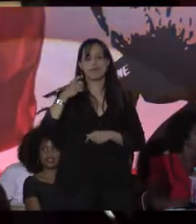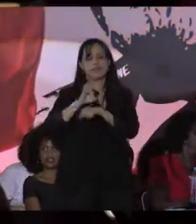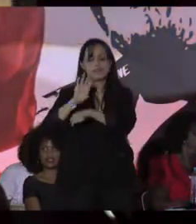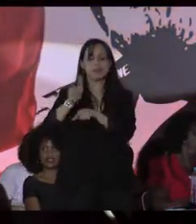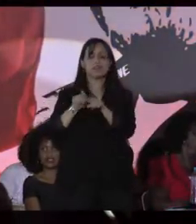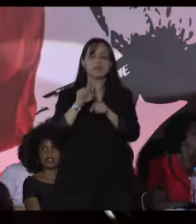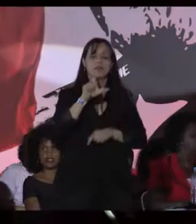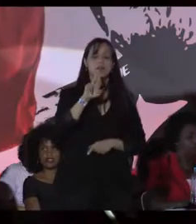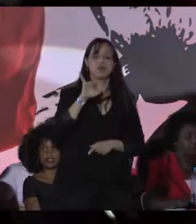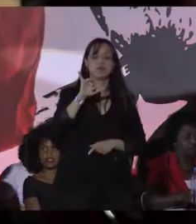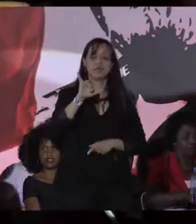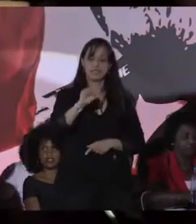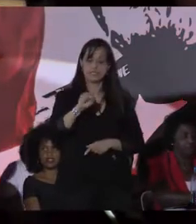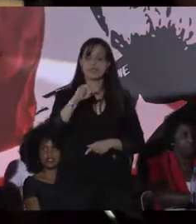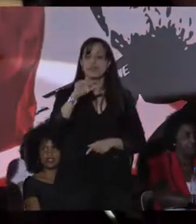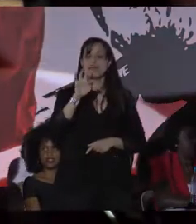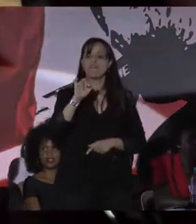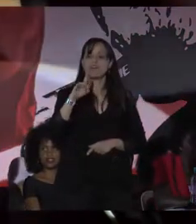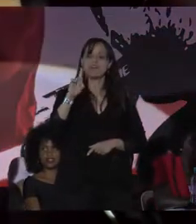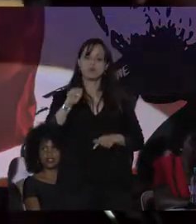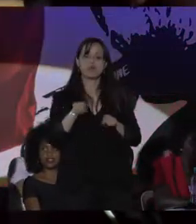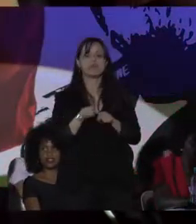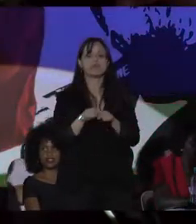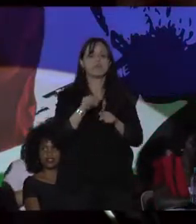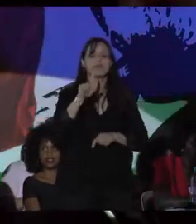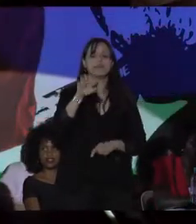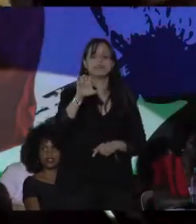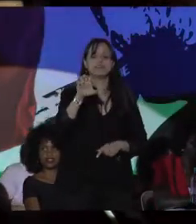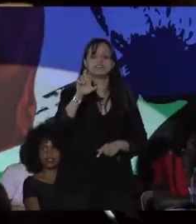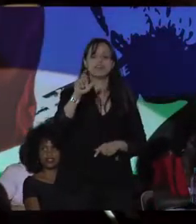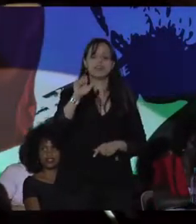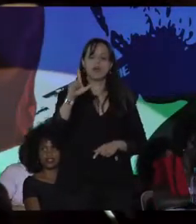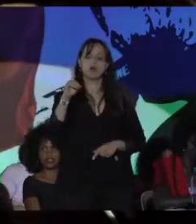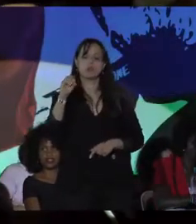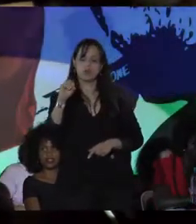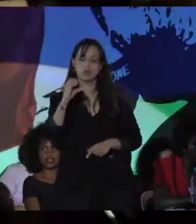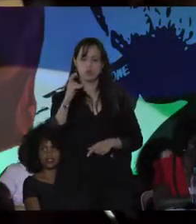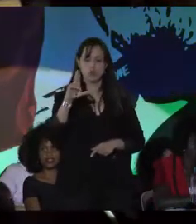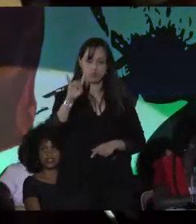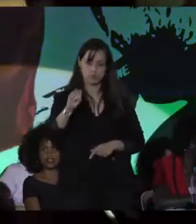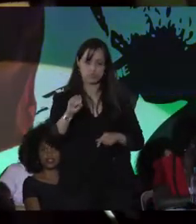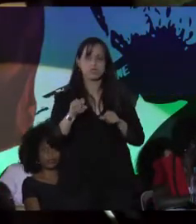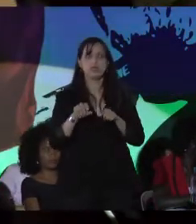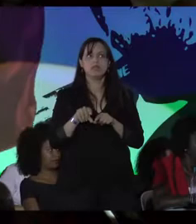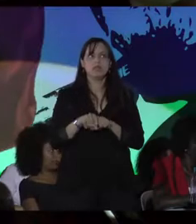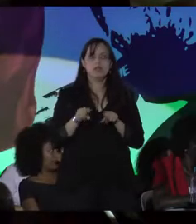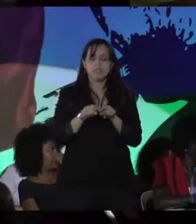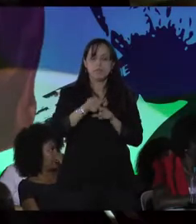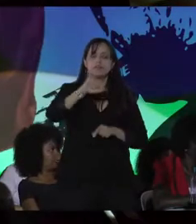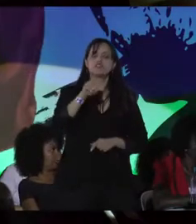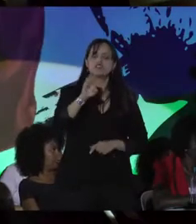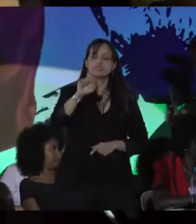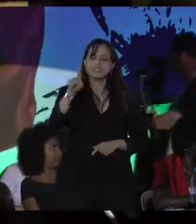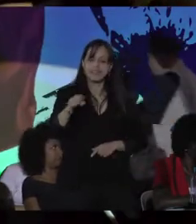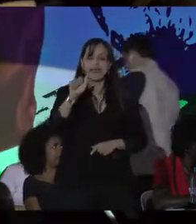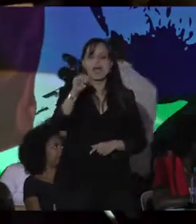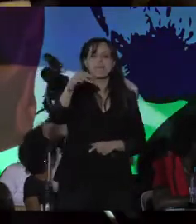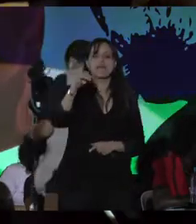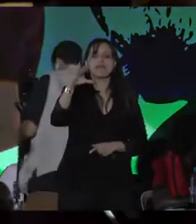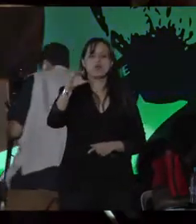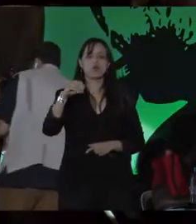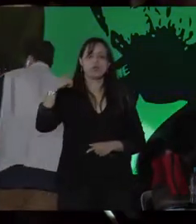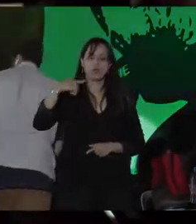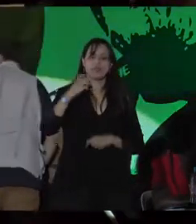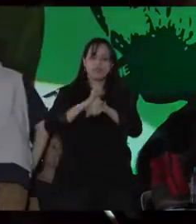Luiz Fernando, Luiz Turco, Geraldo Cruz e o nosso companheiro Zé Américo, deputado estadual. Anunciar a presença